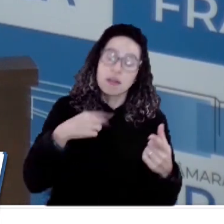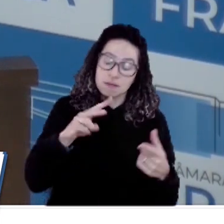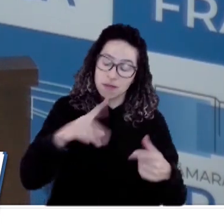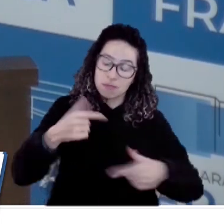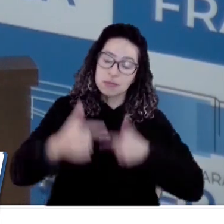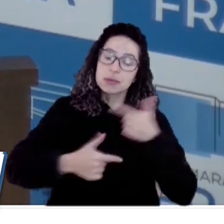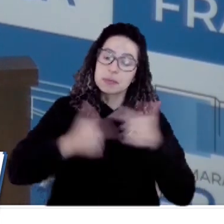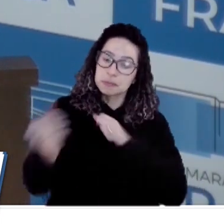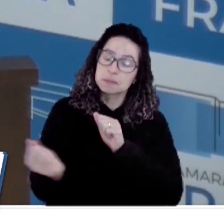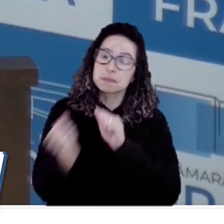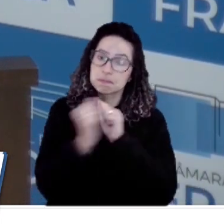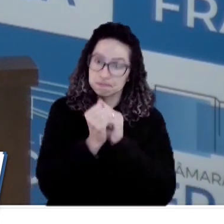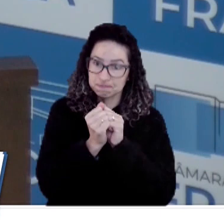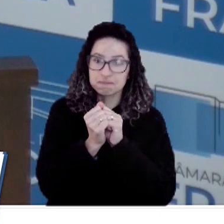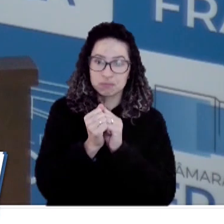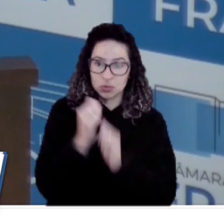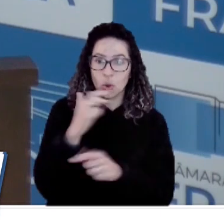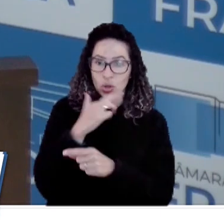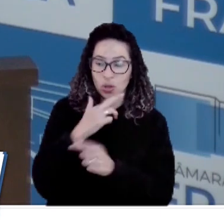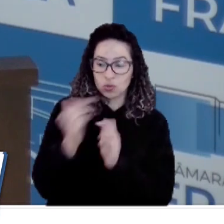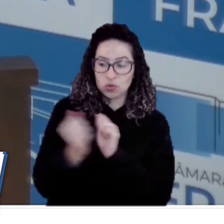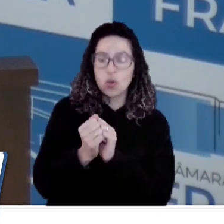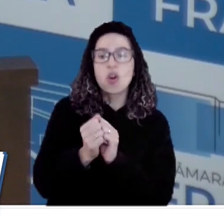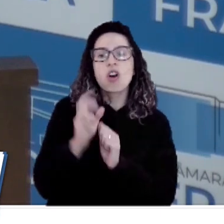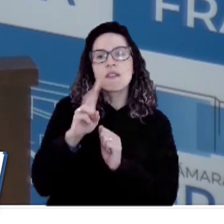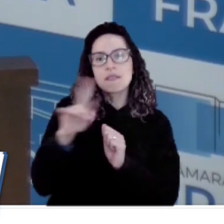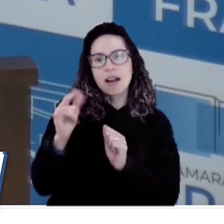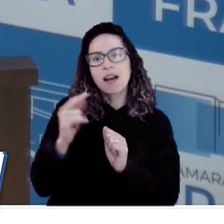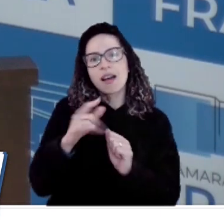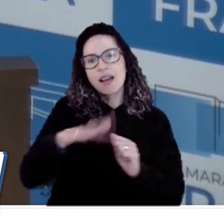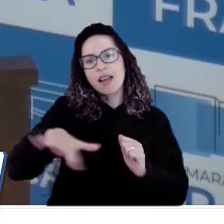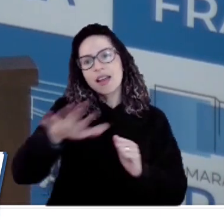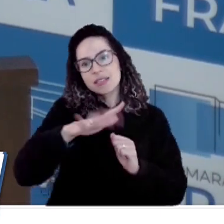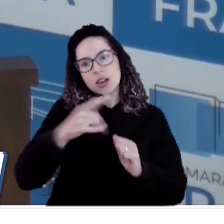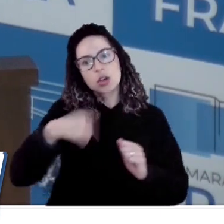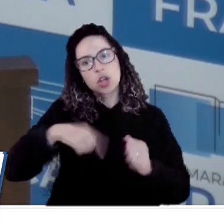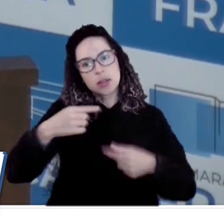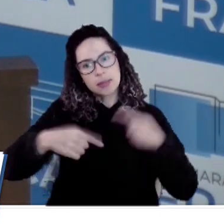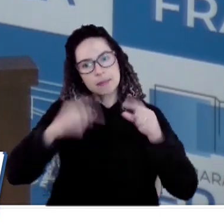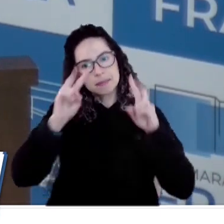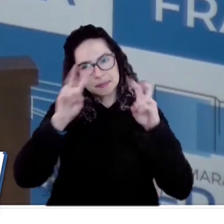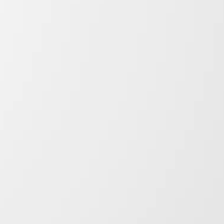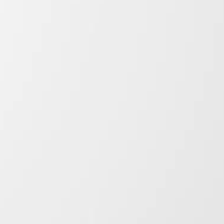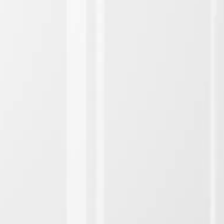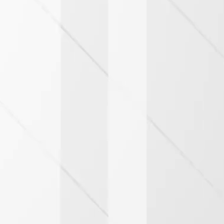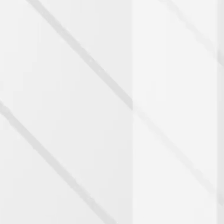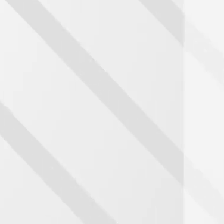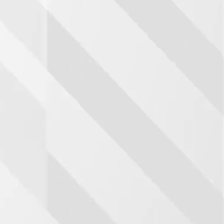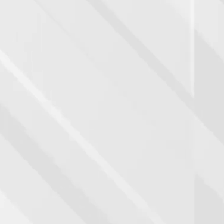conjuntamente, viu, Ronaldo? E vamos trazer a região aqui para a gente debater esse tema. Muito obrigado.